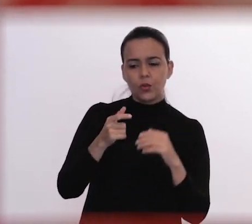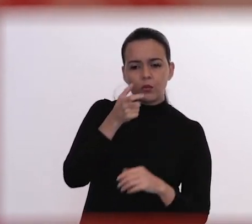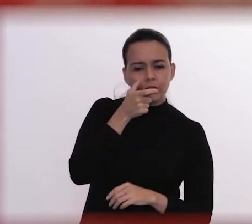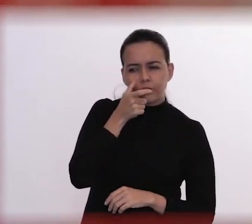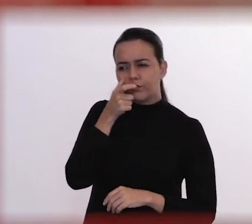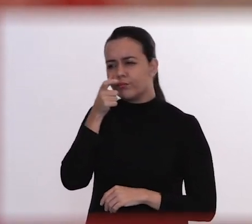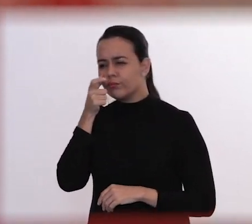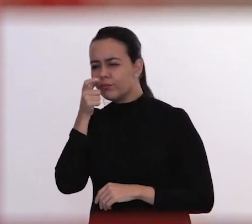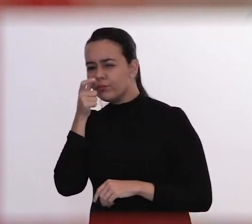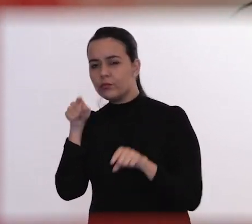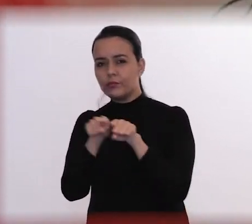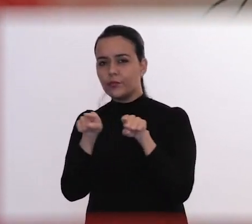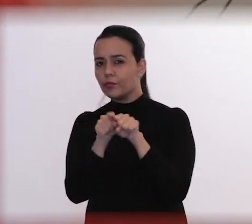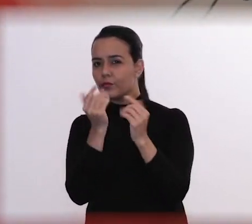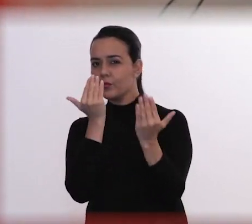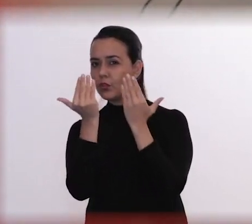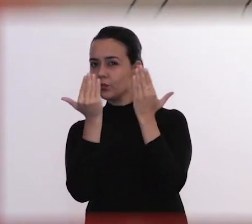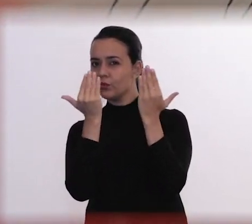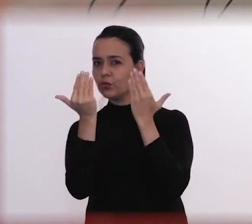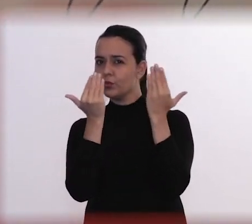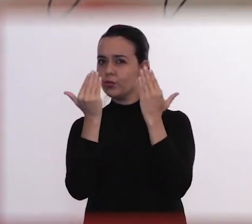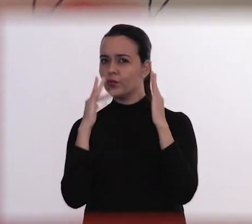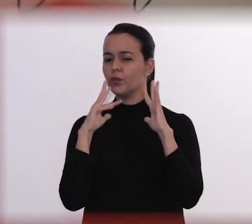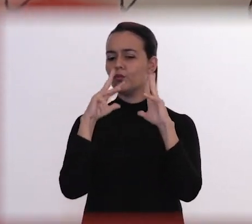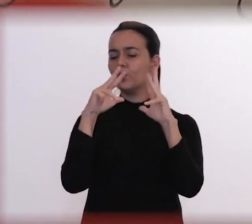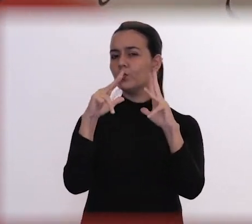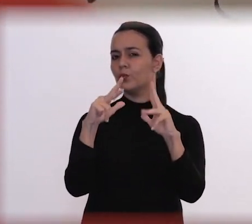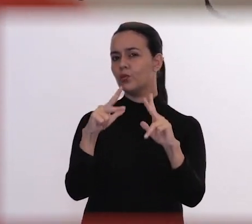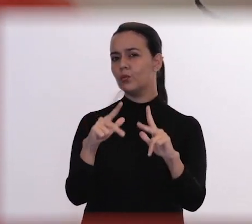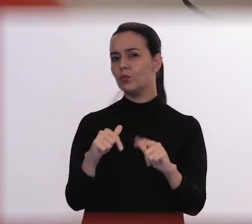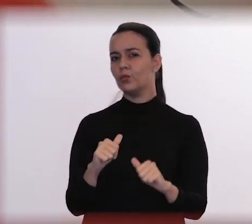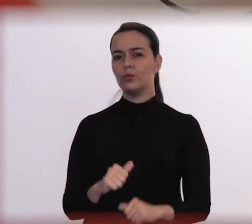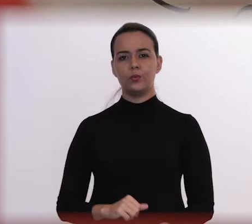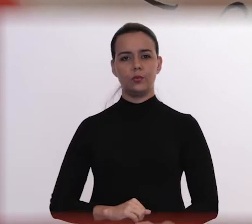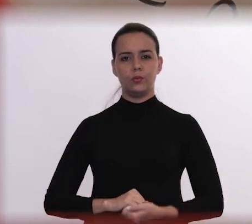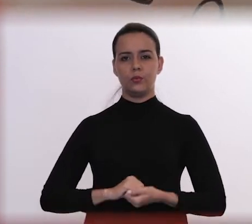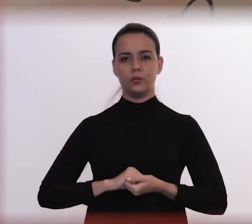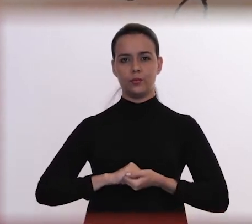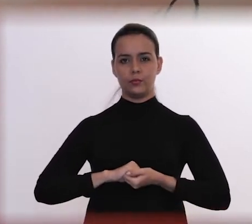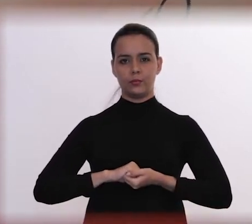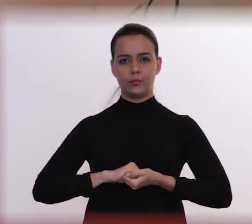e estranhamento em relação a essas coisas, não é?